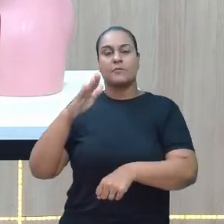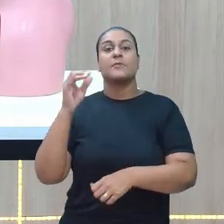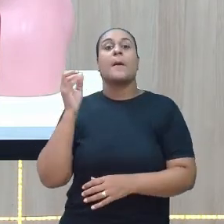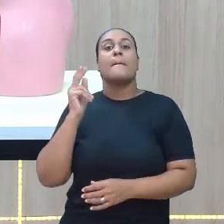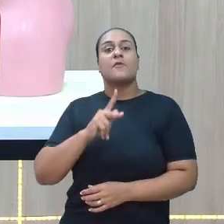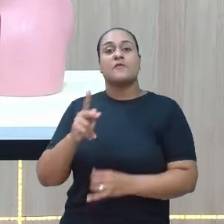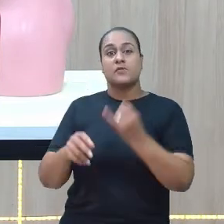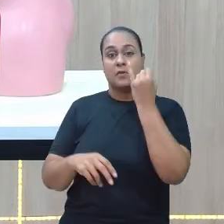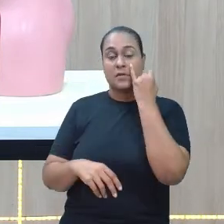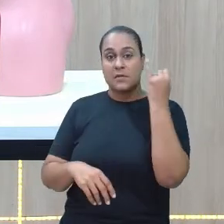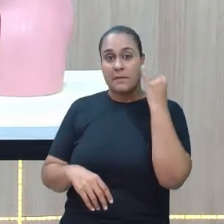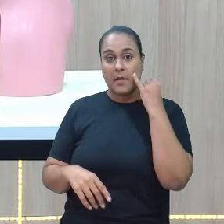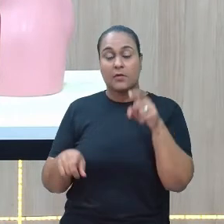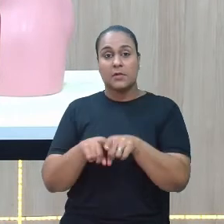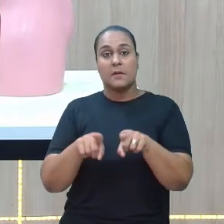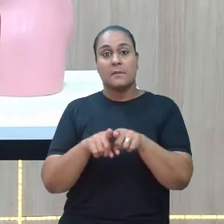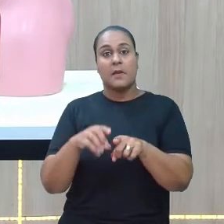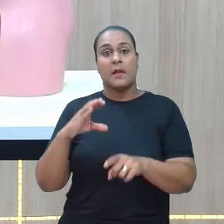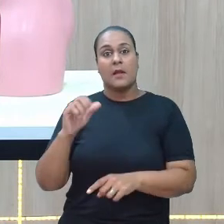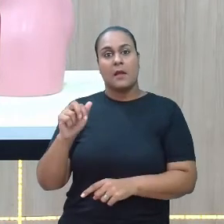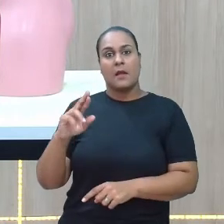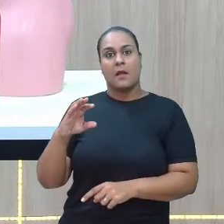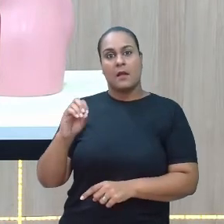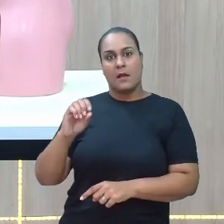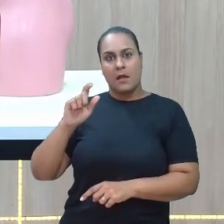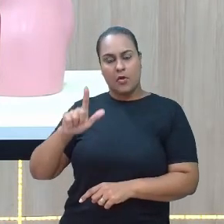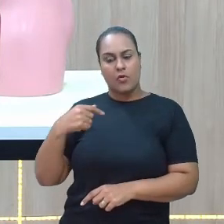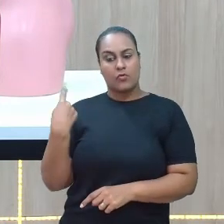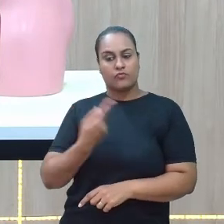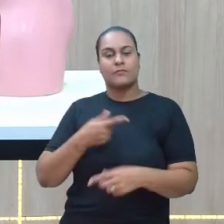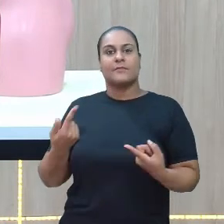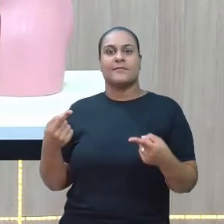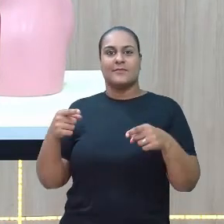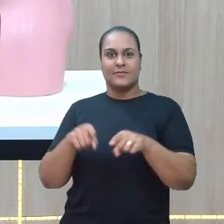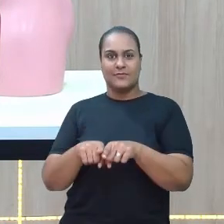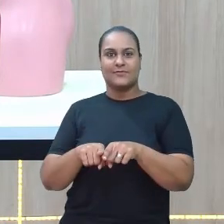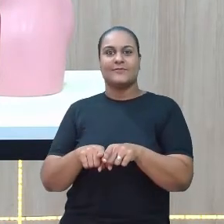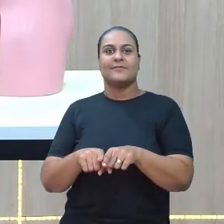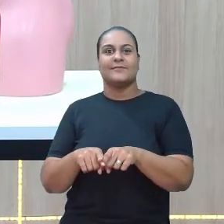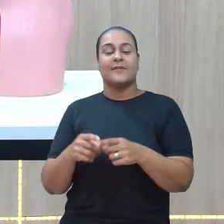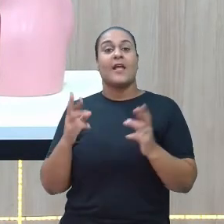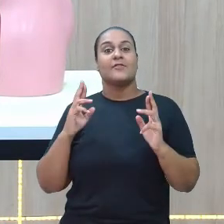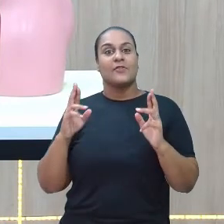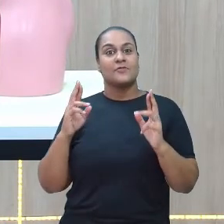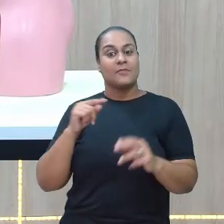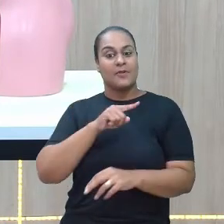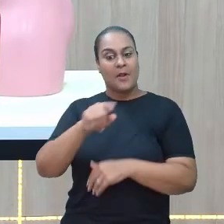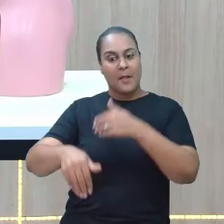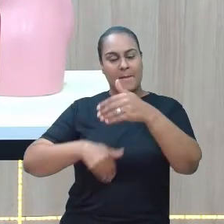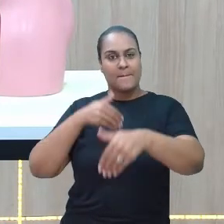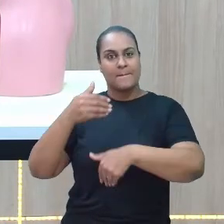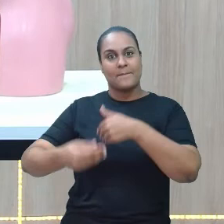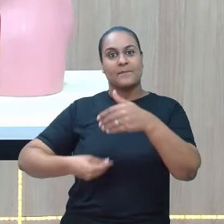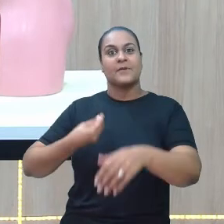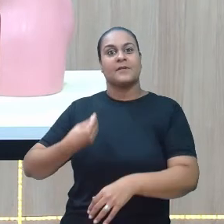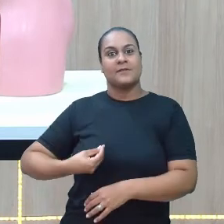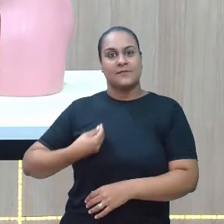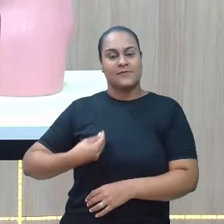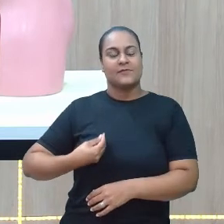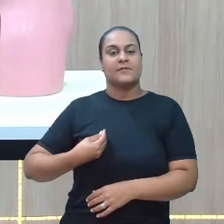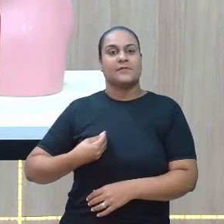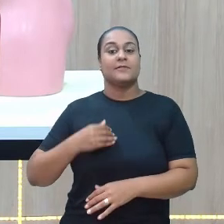Ciências, a professora Carol, e estamos em uma parceria. Contamos com a presença de vocês em